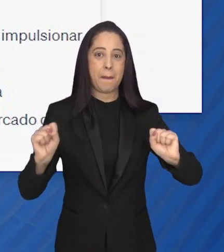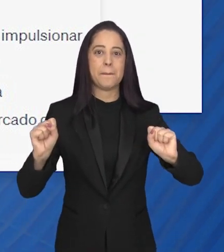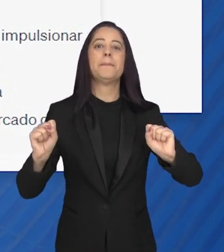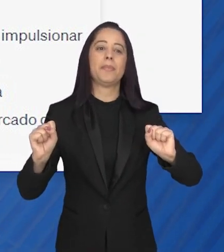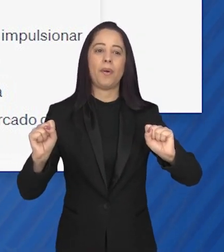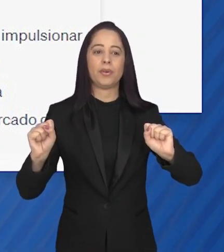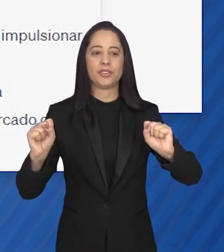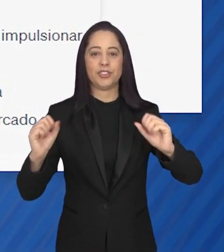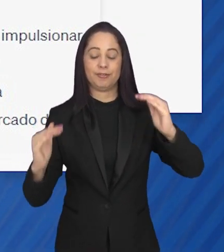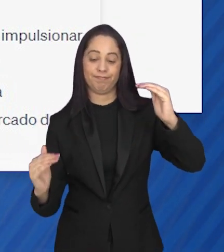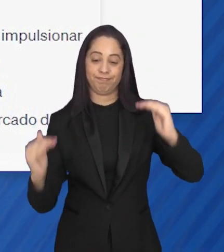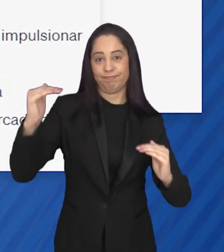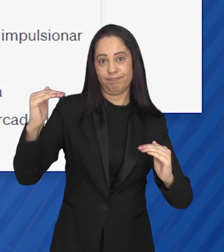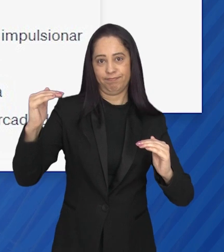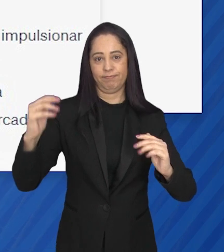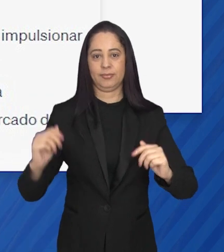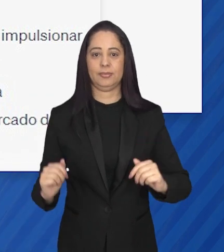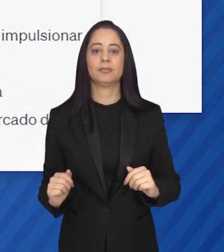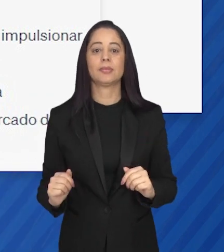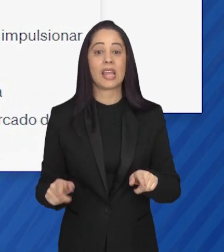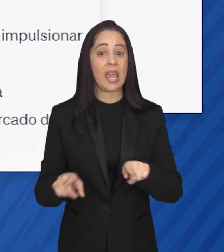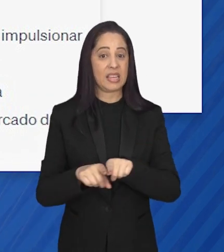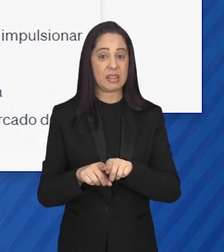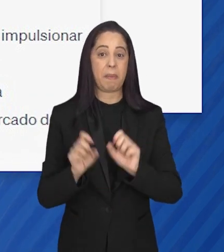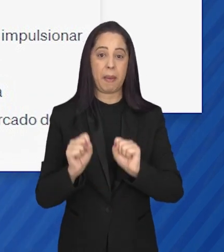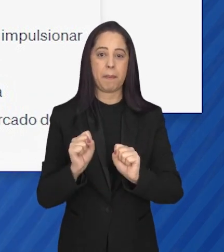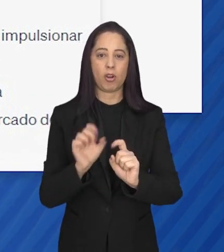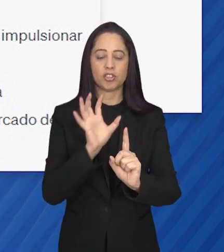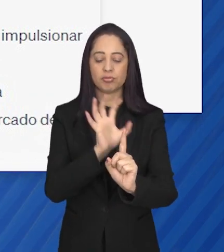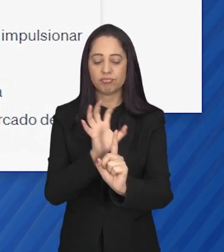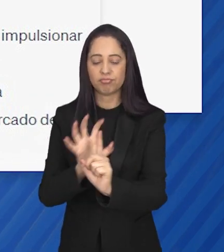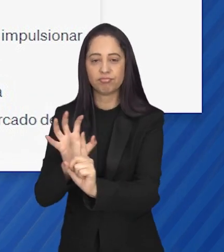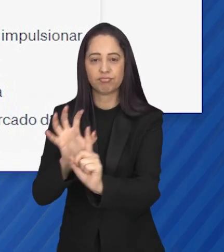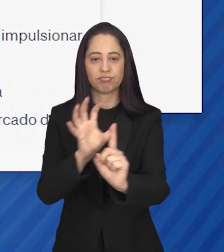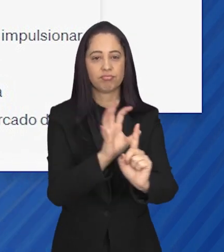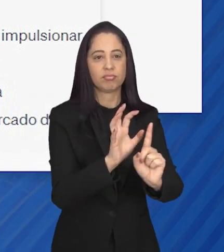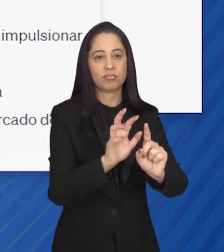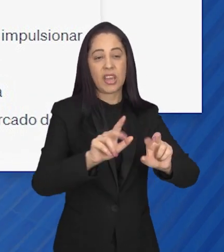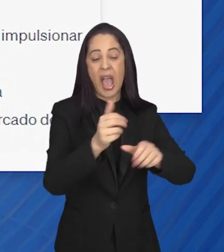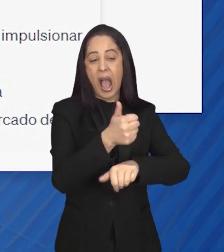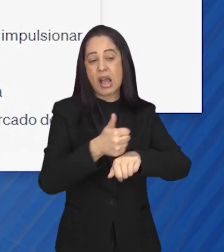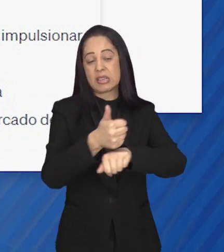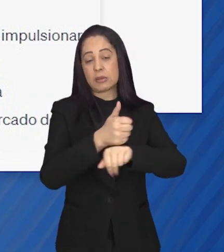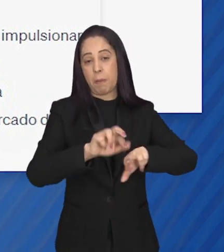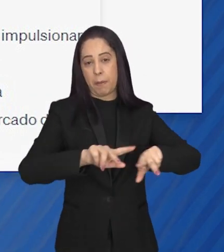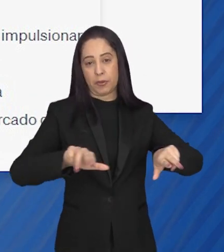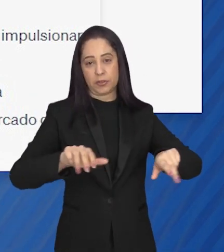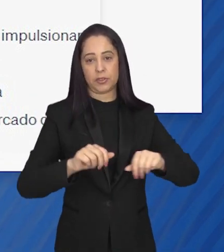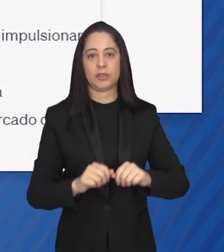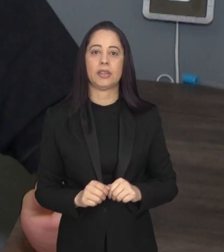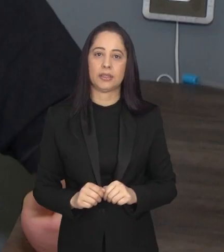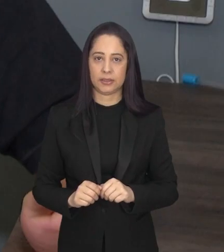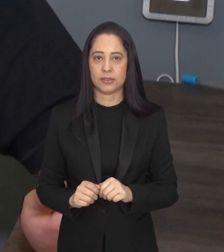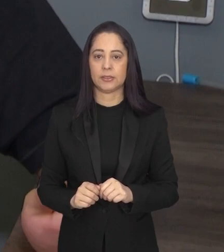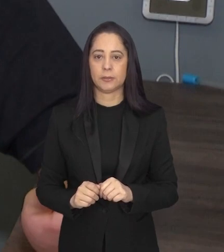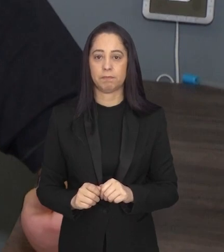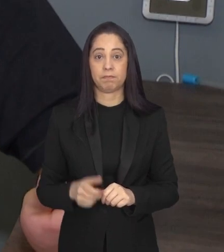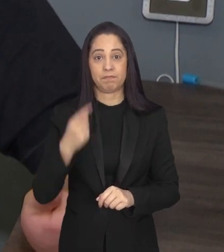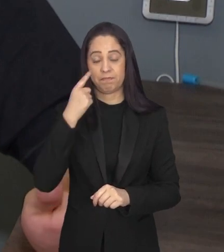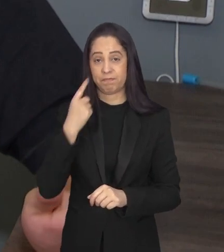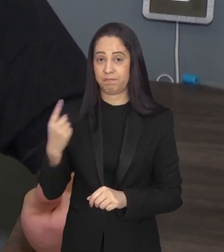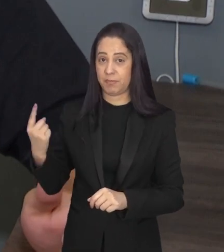sociedade podem se beneficiar mais do que outros. Além disso, algumas profissões devem se tornar obsoletas. Para